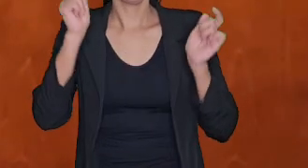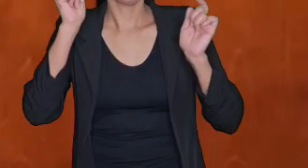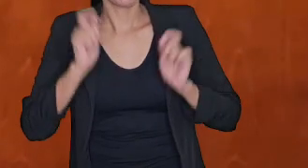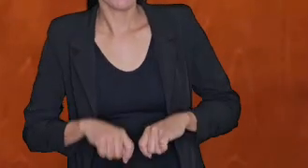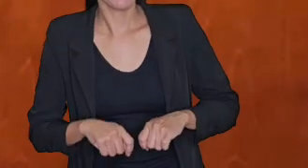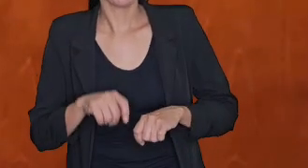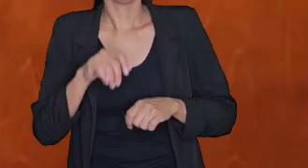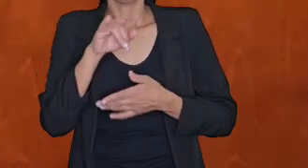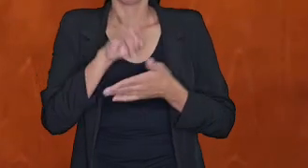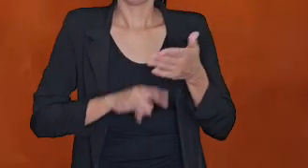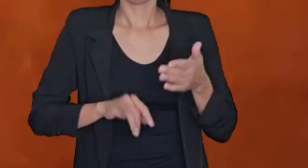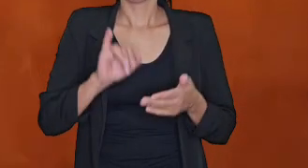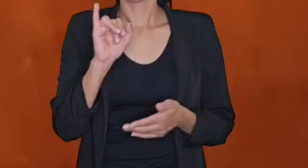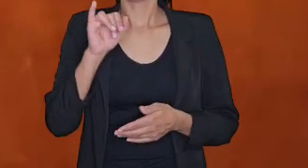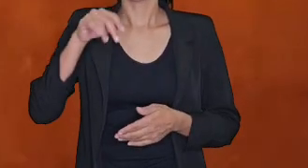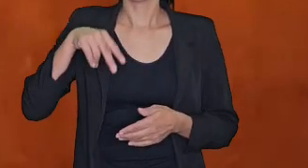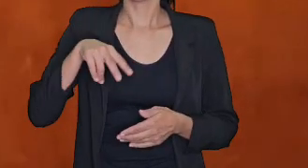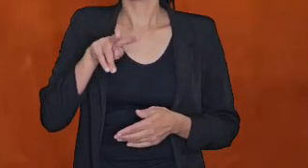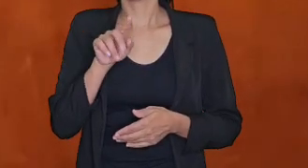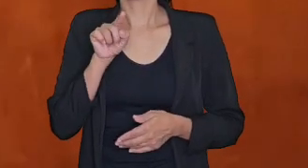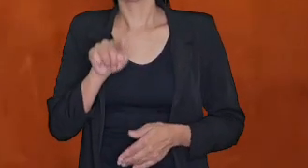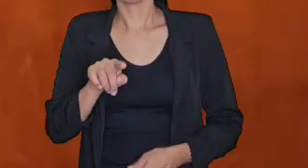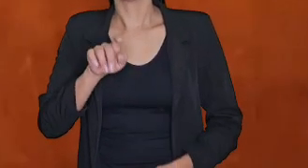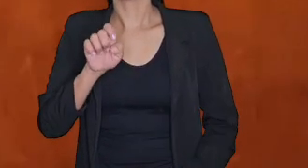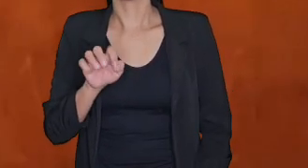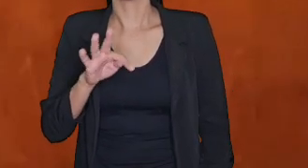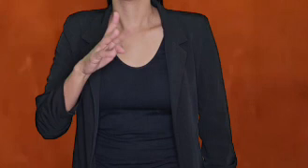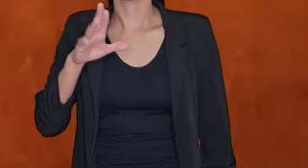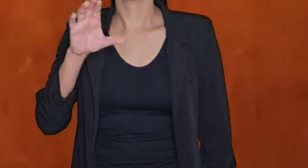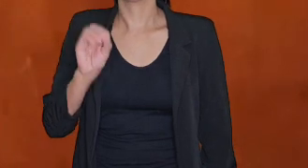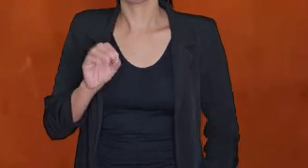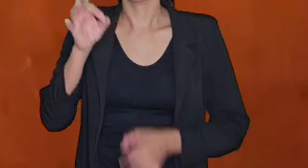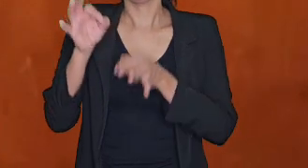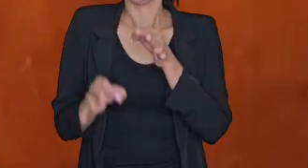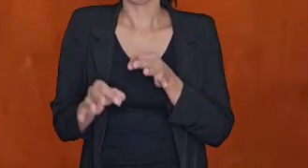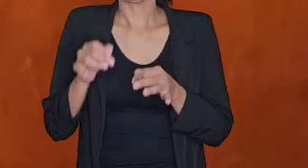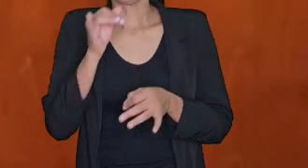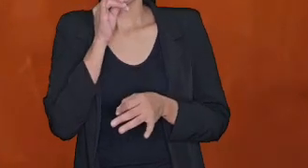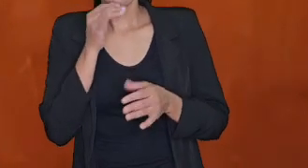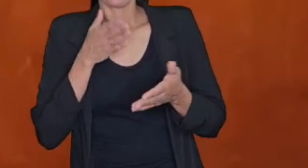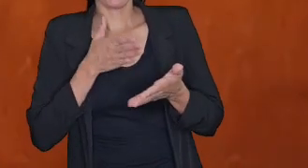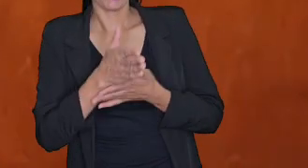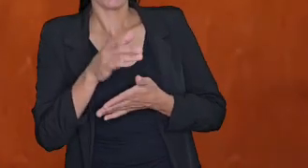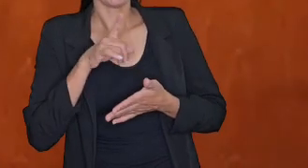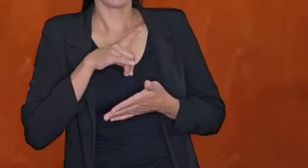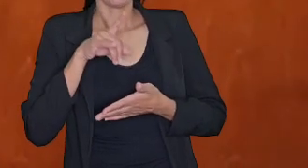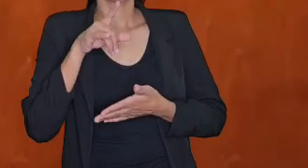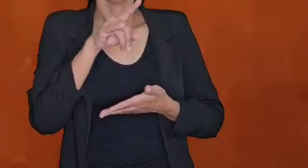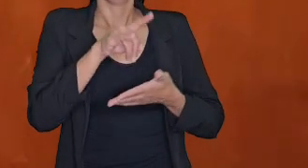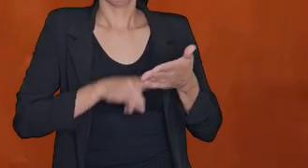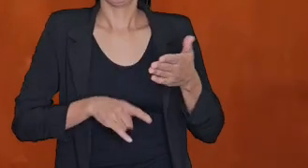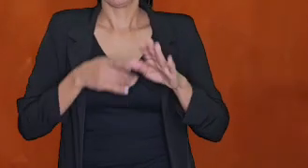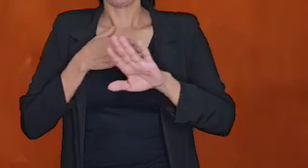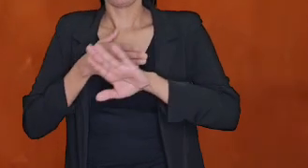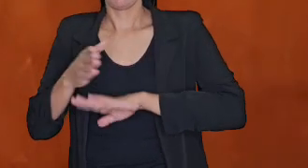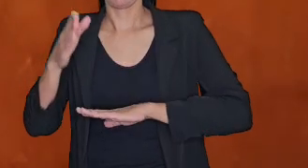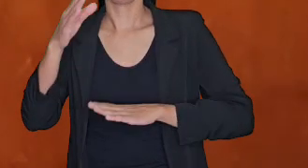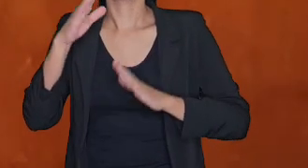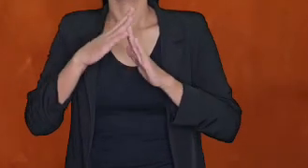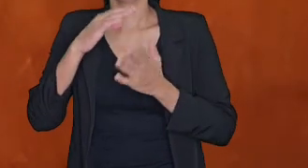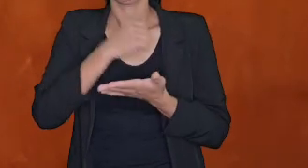experiência, não havia ainda a possibilidade de inventário extrajudicial, era algo assim, entrou